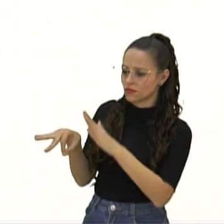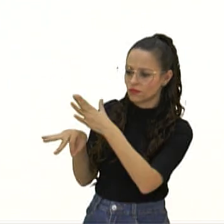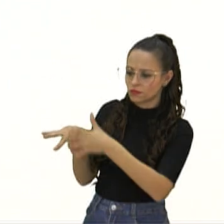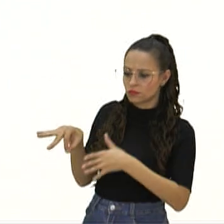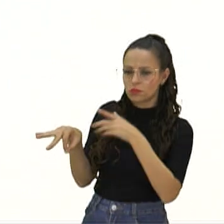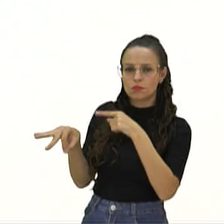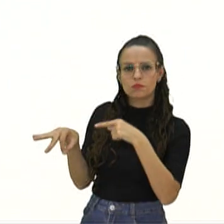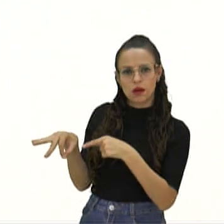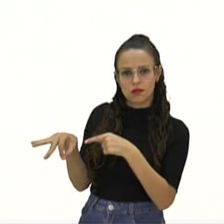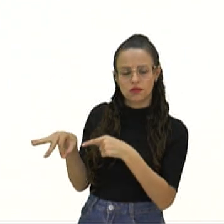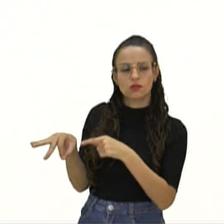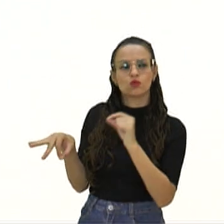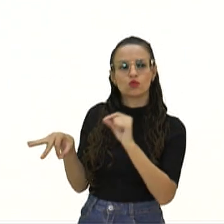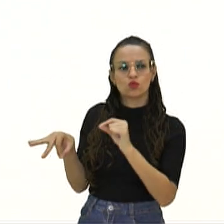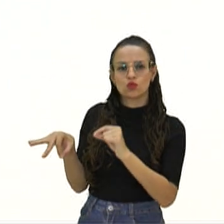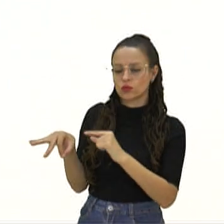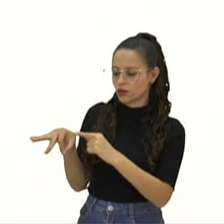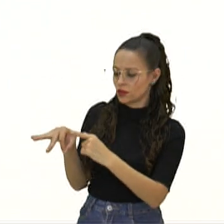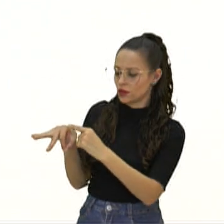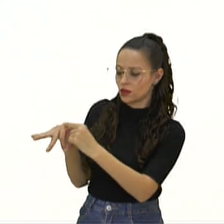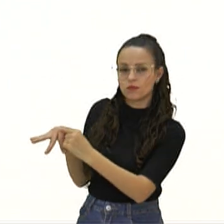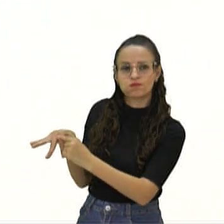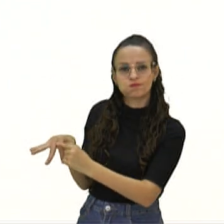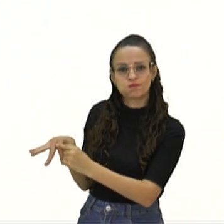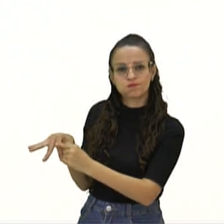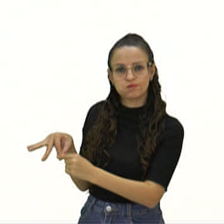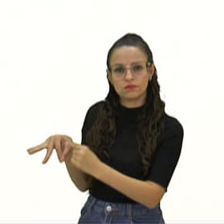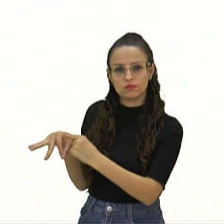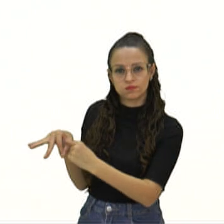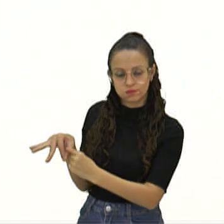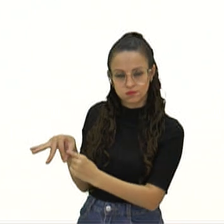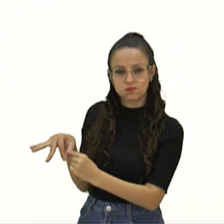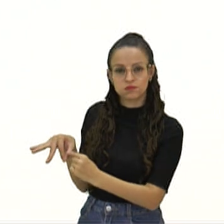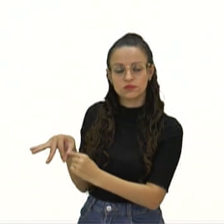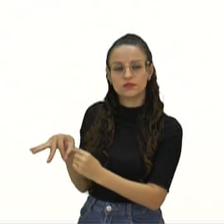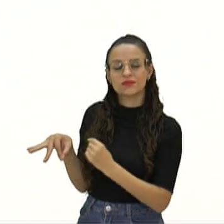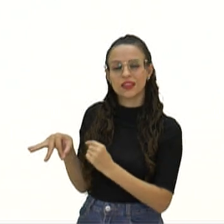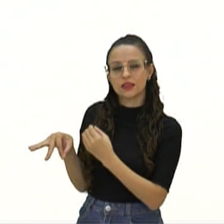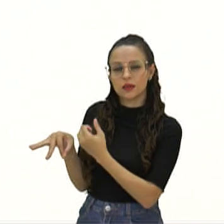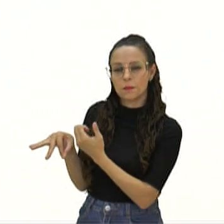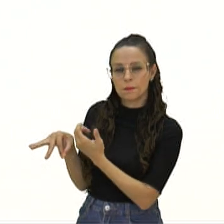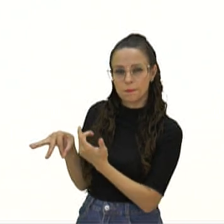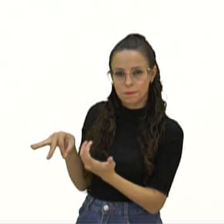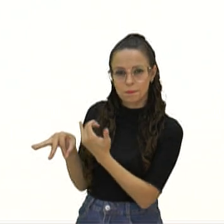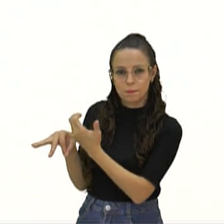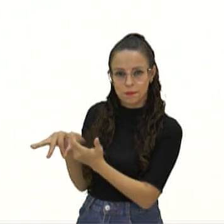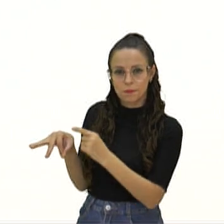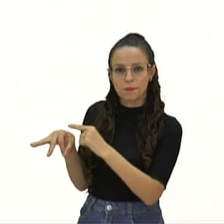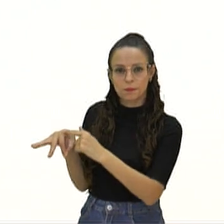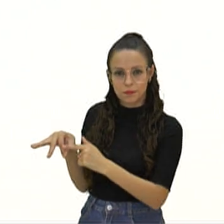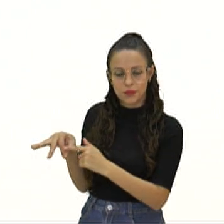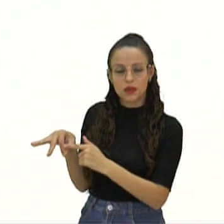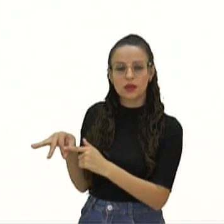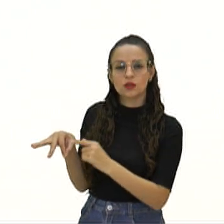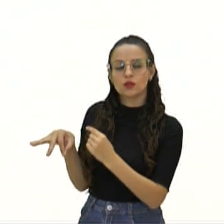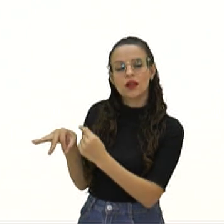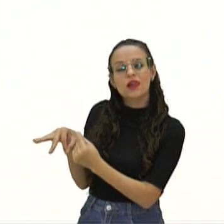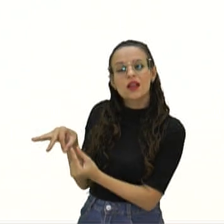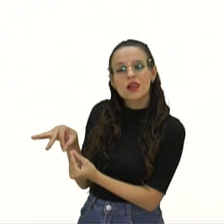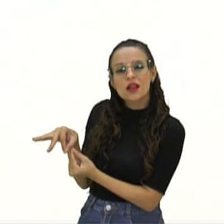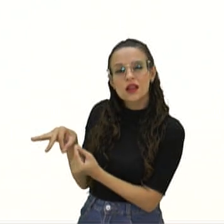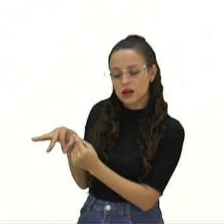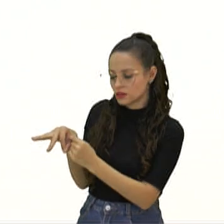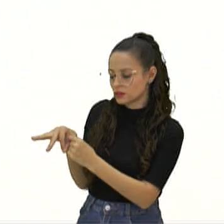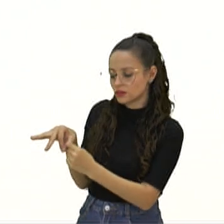vai ser formado pelos grandes lábios, são externos, onde tem pelos pubianos, certo? Os pequenos lábios que são